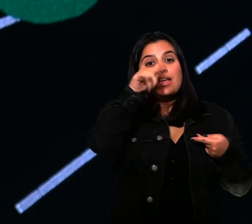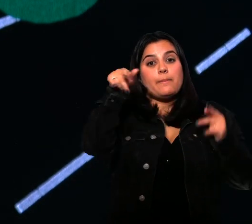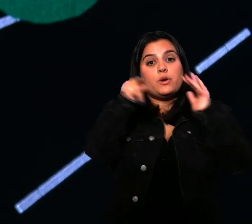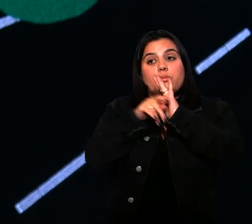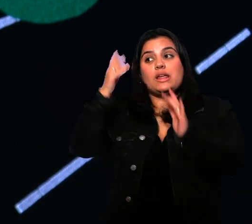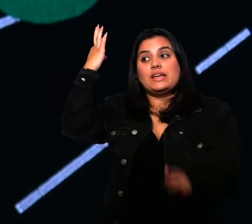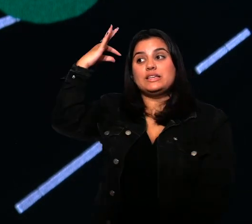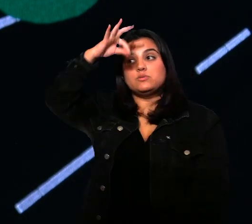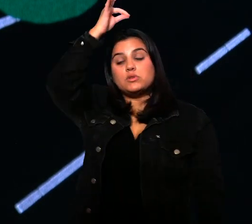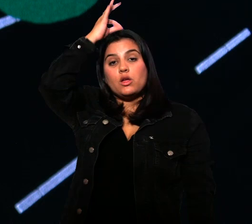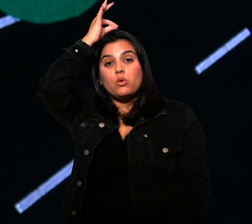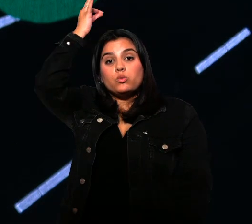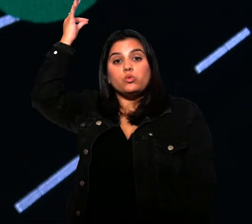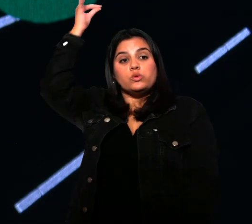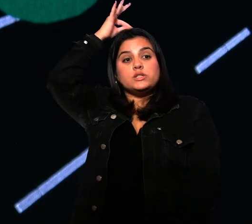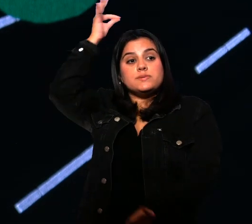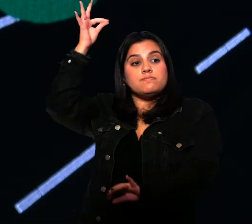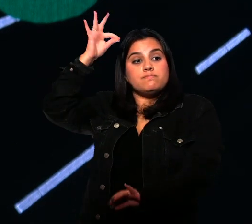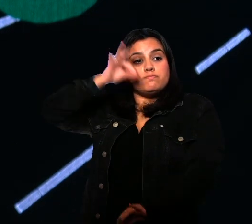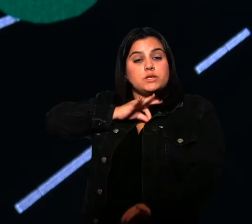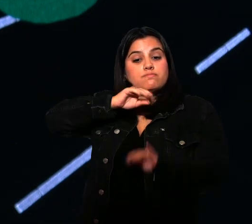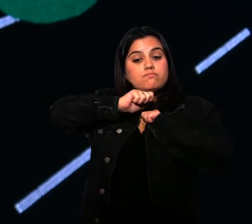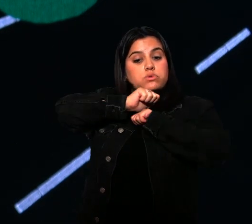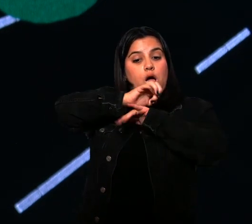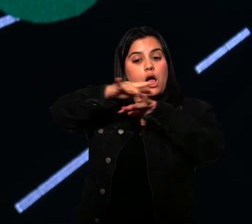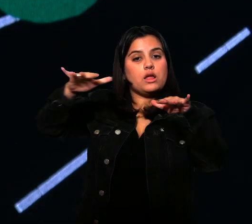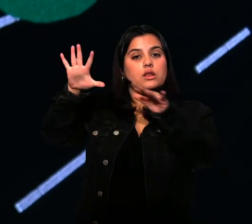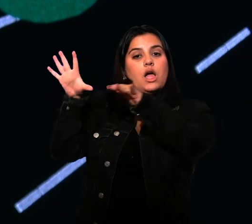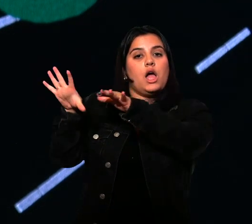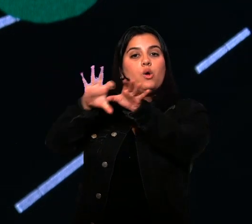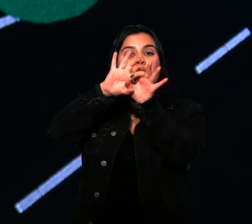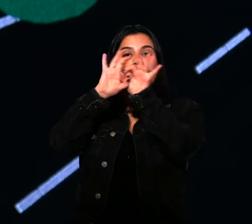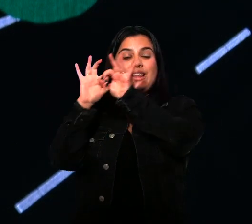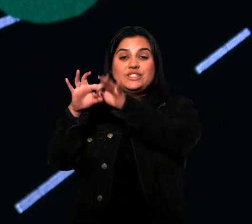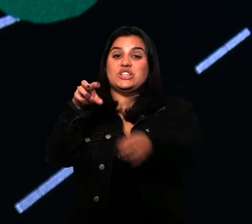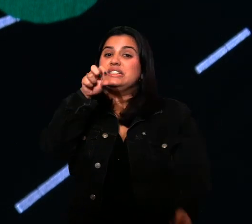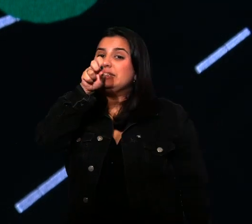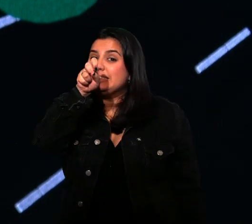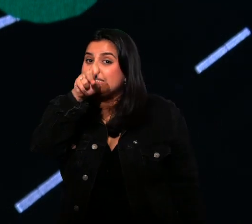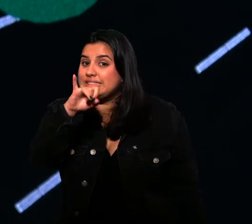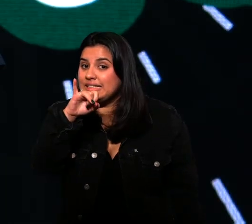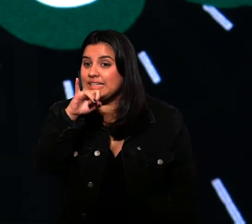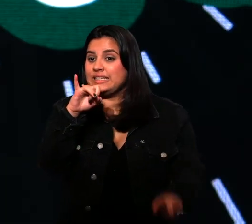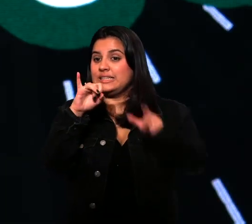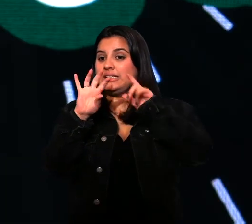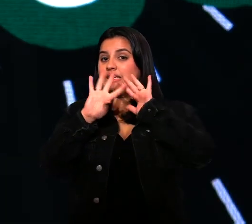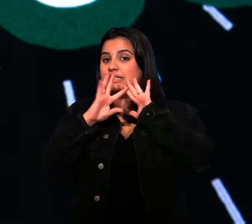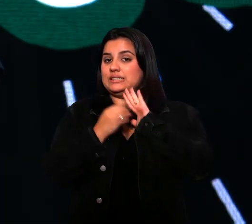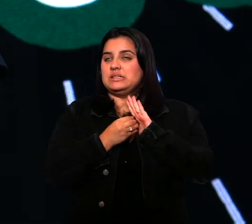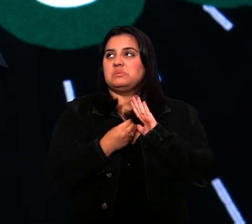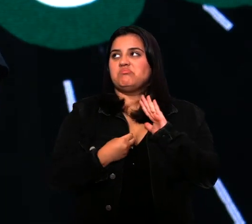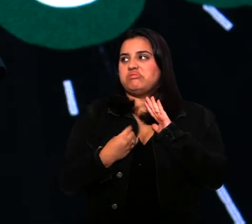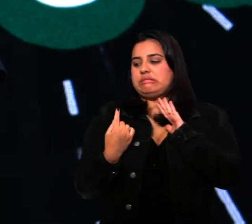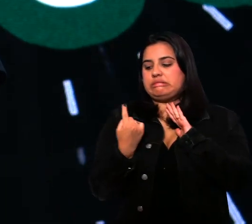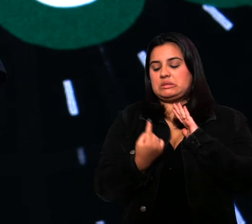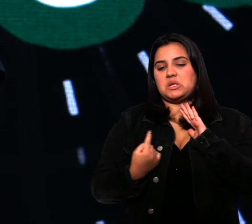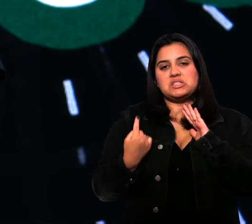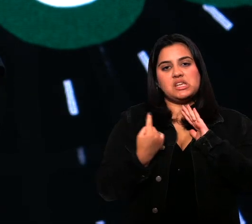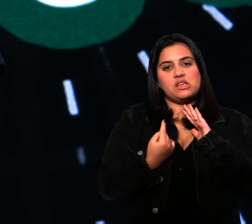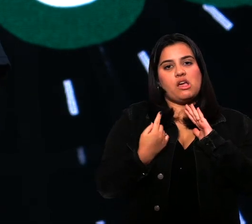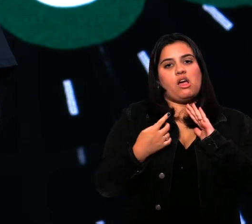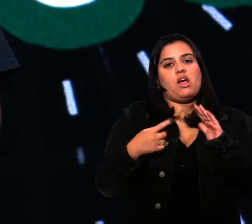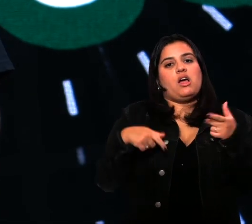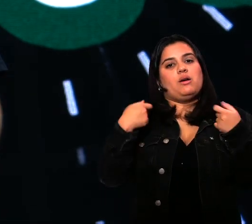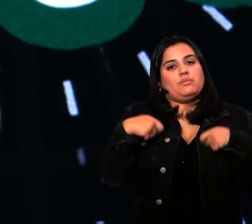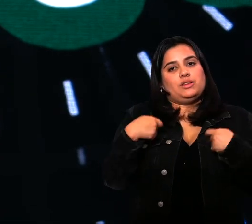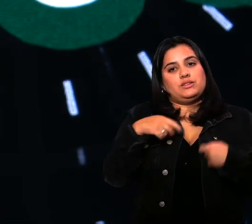nós. Igreja que não se conjuga no plural, em pouco tempo terá que fazer uma autópsia espiritual. E a autópsia